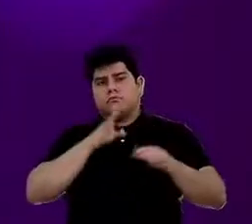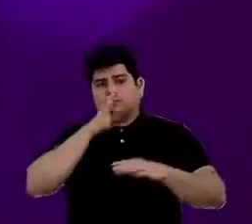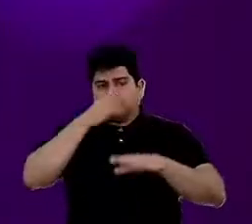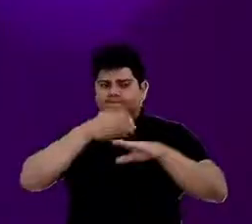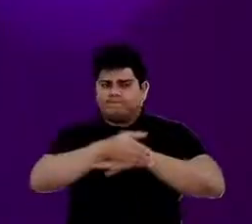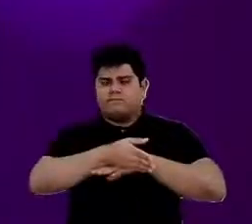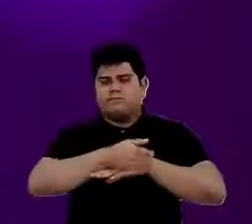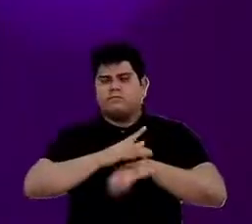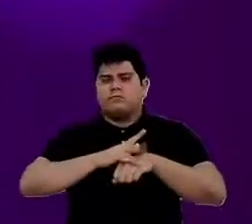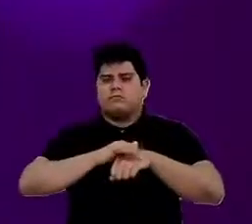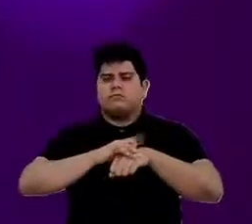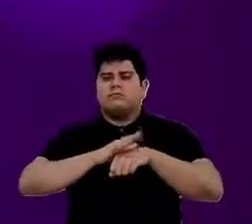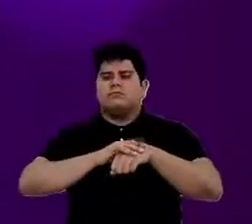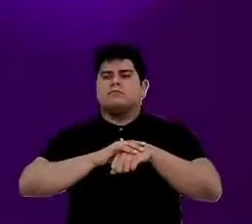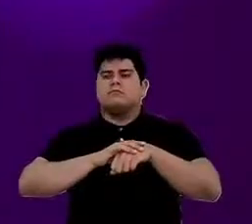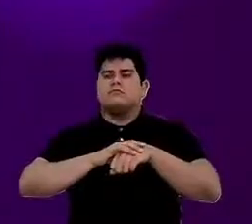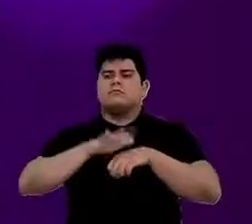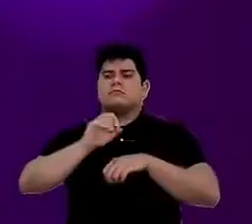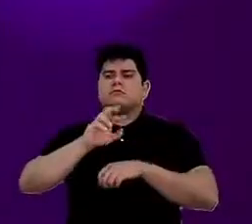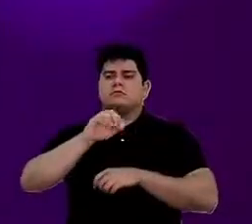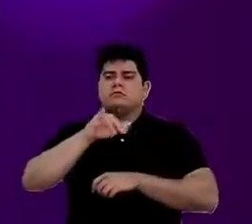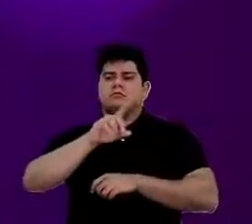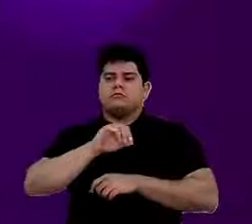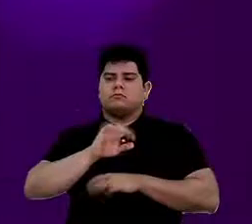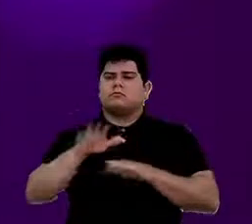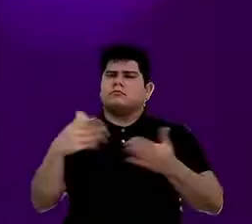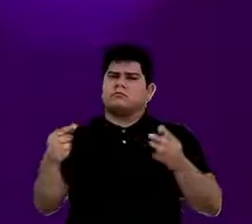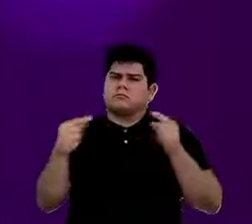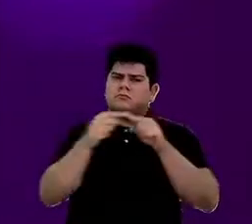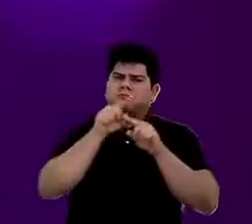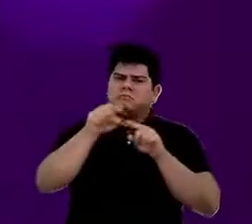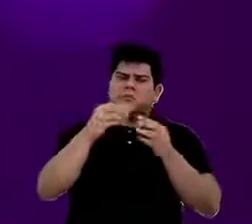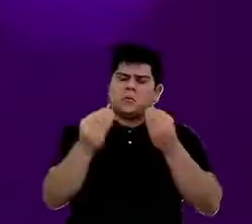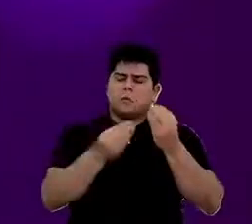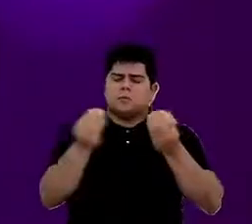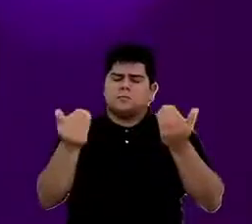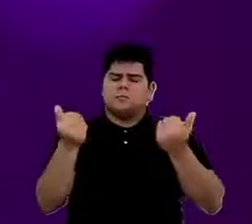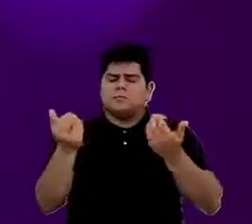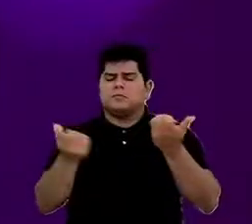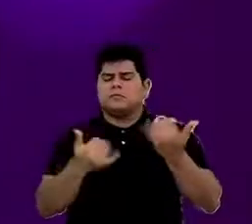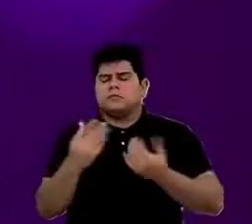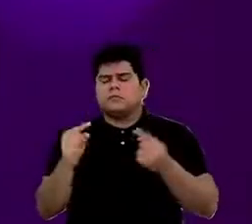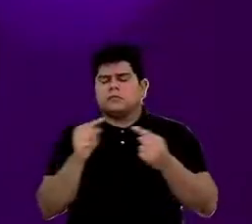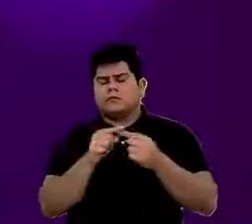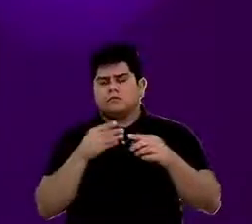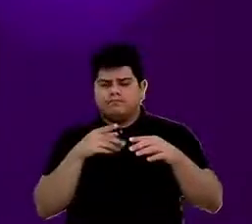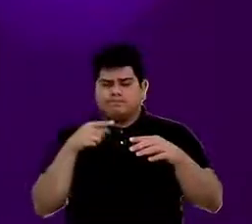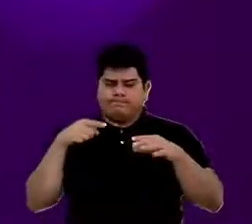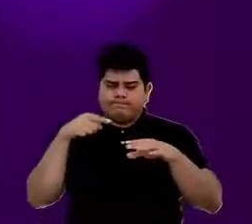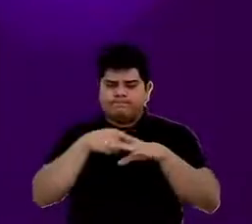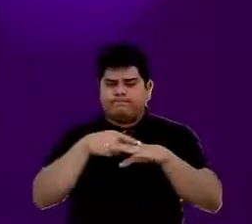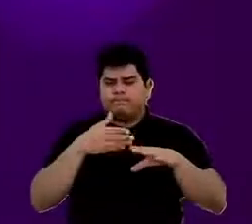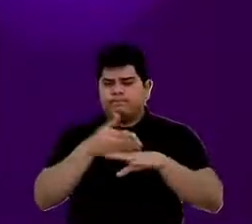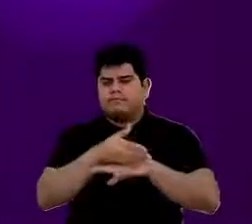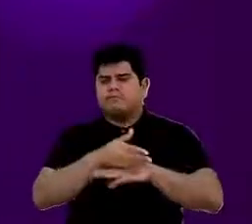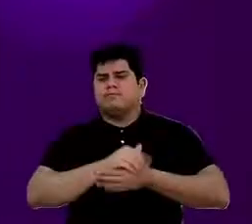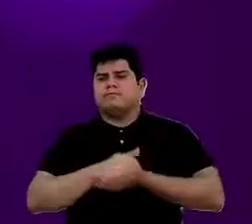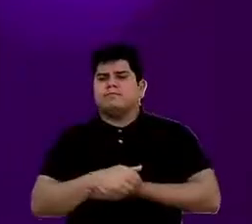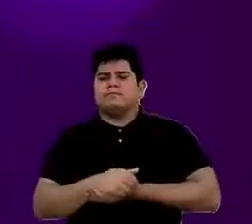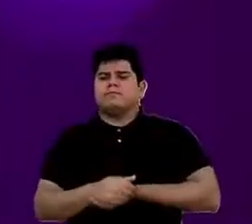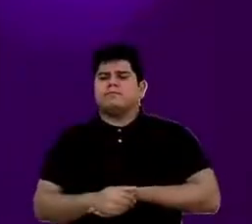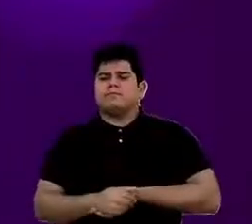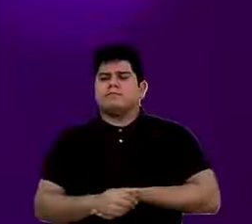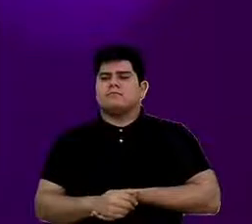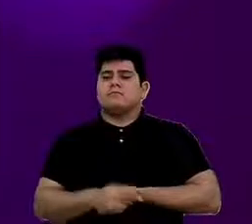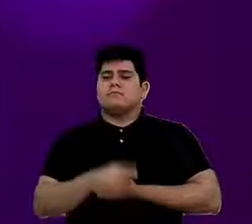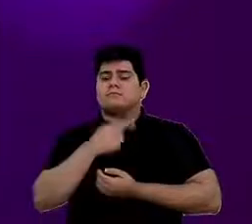doença arterial coronariana. Quando ainda cabe a sua aplicação? Quando aplicar esses métodos invasivos? Dr. André Feijó é